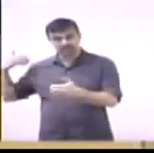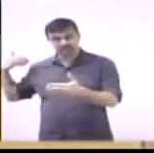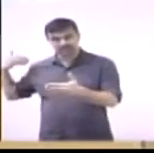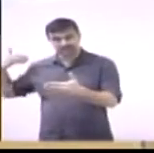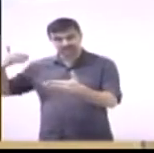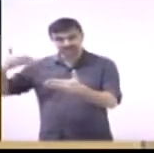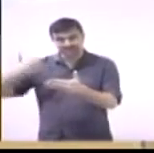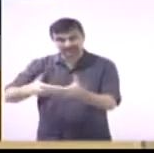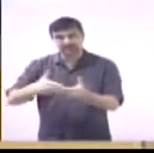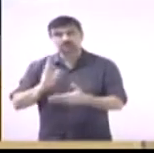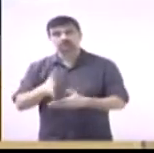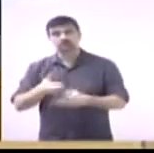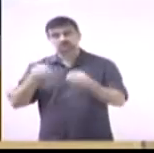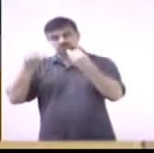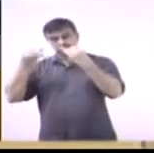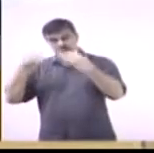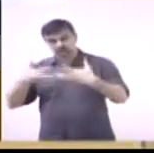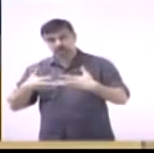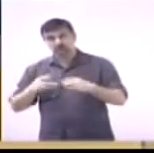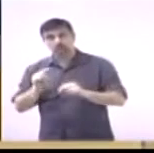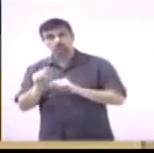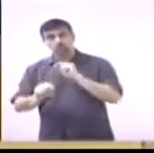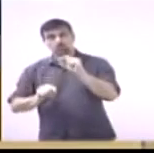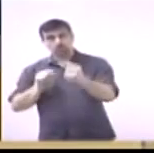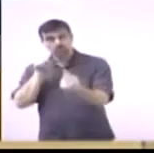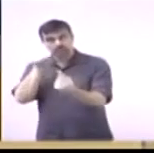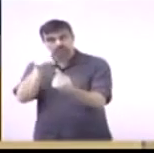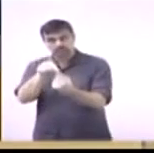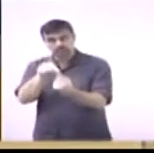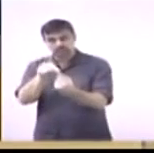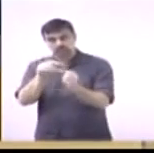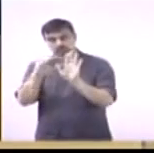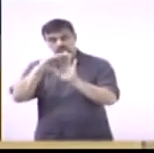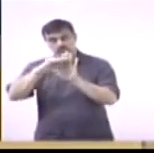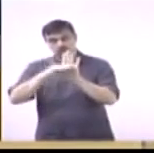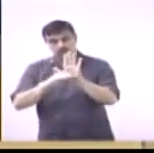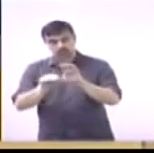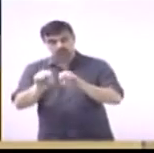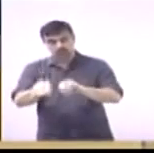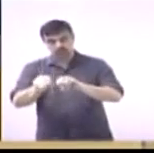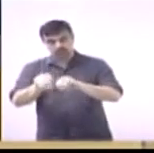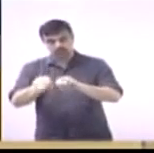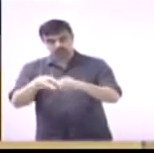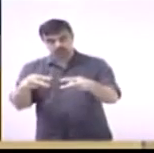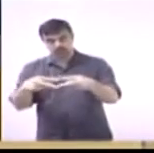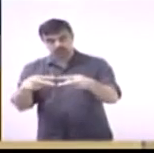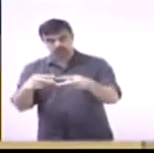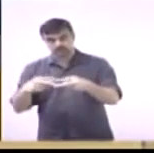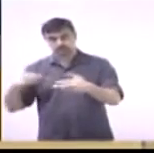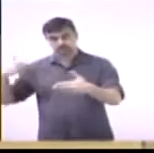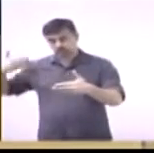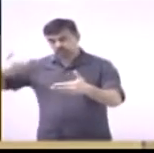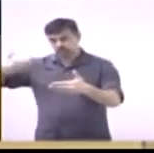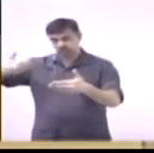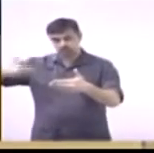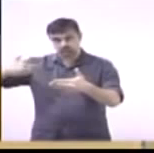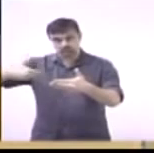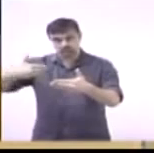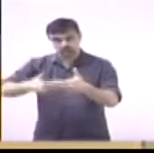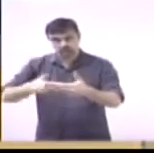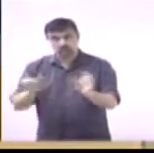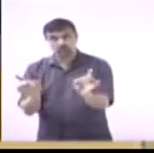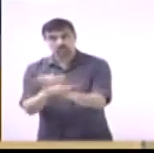disse anteriormente, para que o Plano Municipal de Educação ele fosse desenvolvido, ele